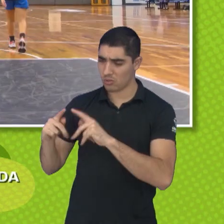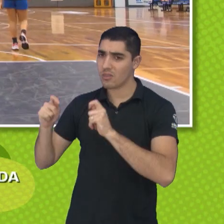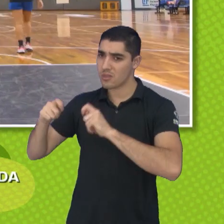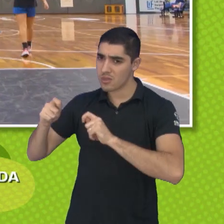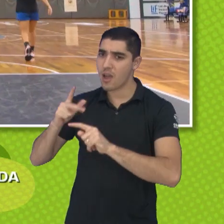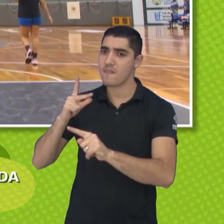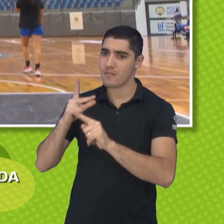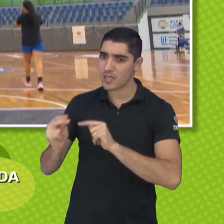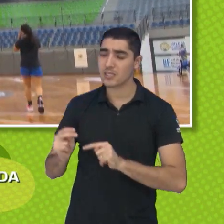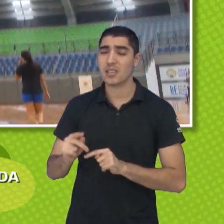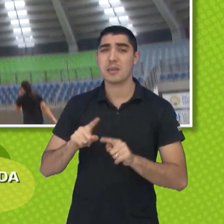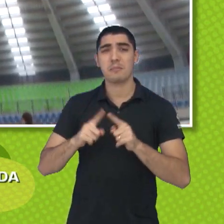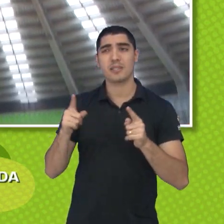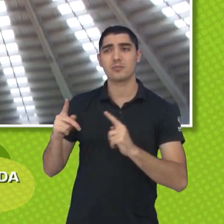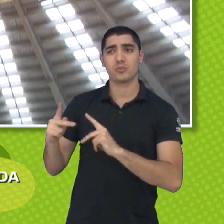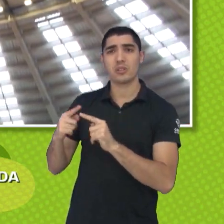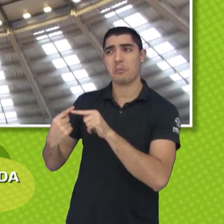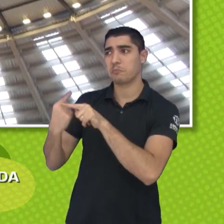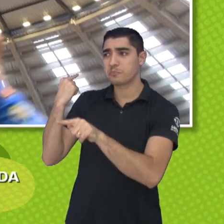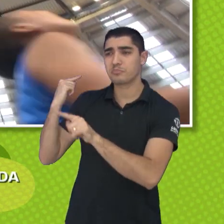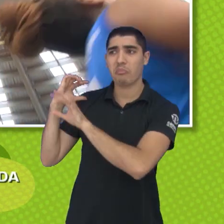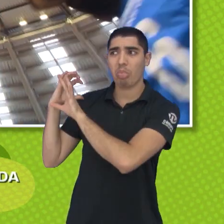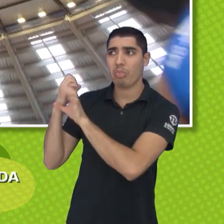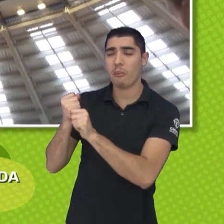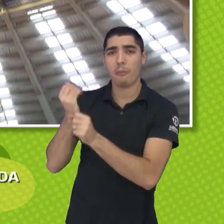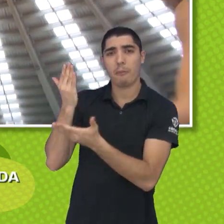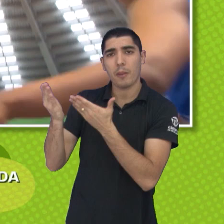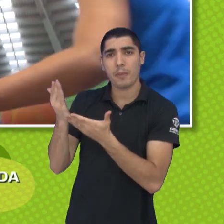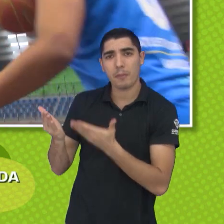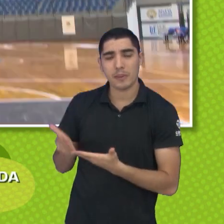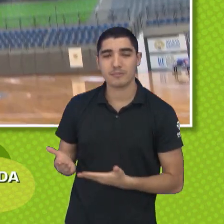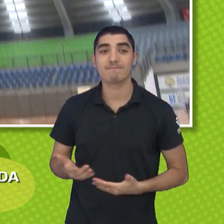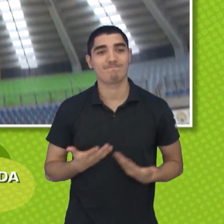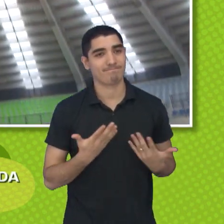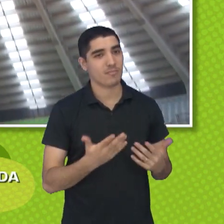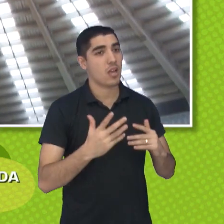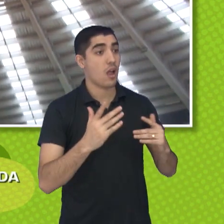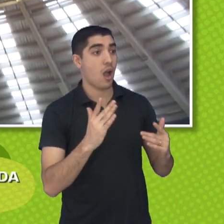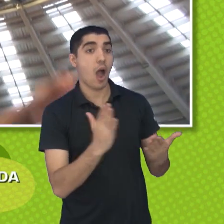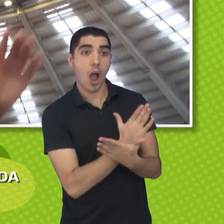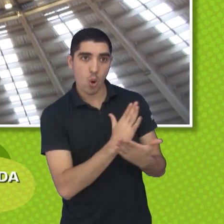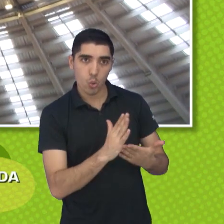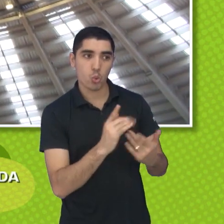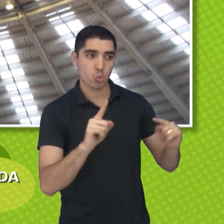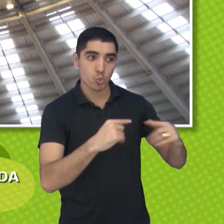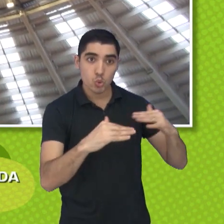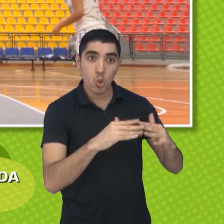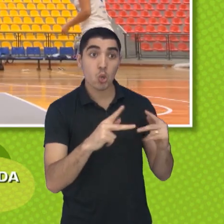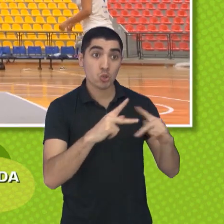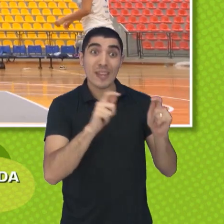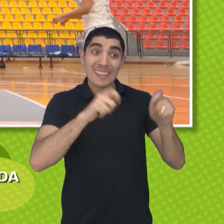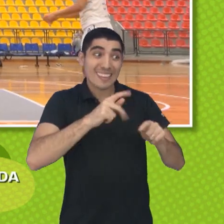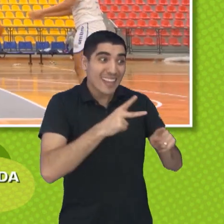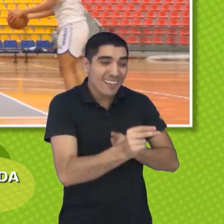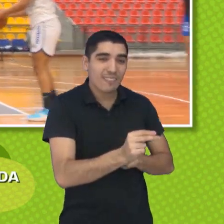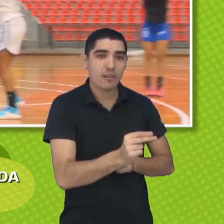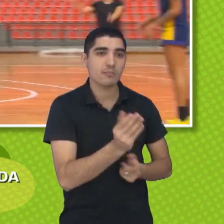São José não ajuda, né, Brunão? Os jogos que o São José poderia e que dava para vencer, não venceu nesse retorno, né?